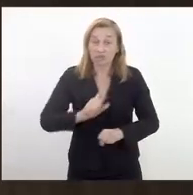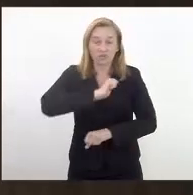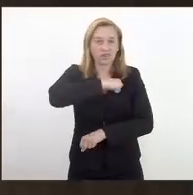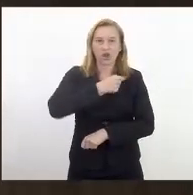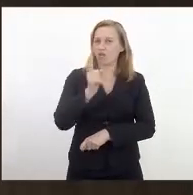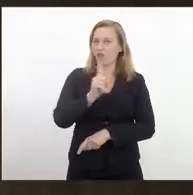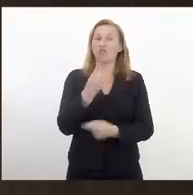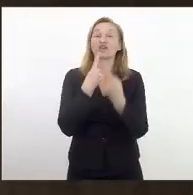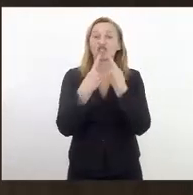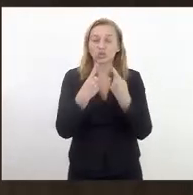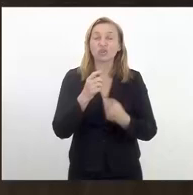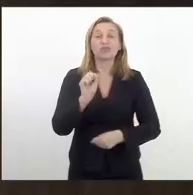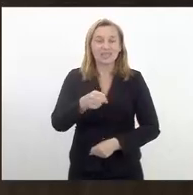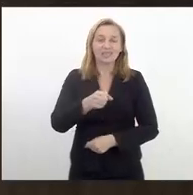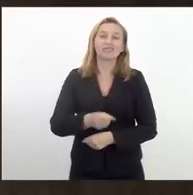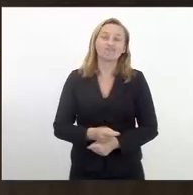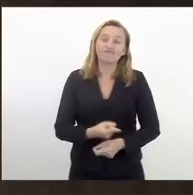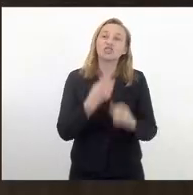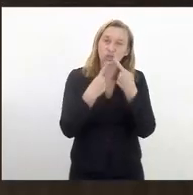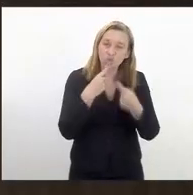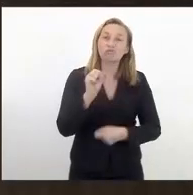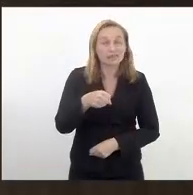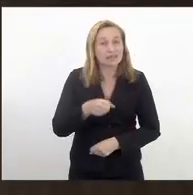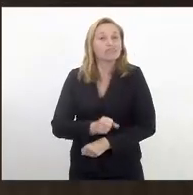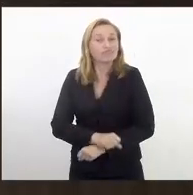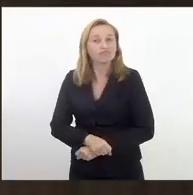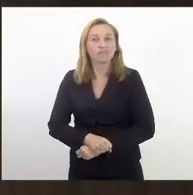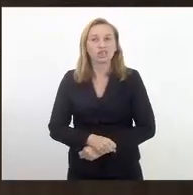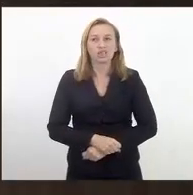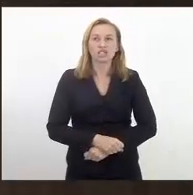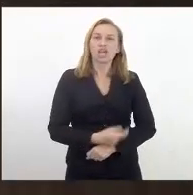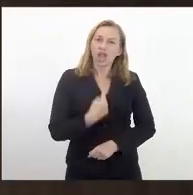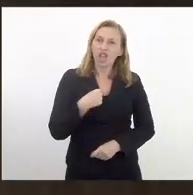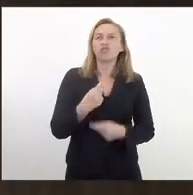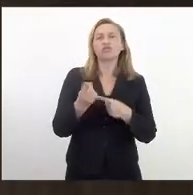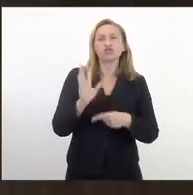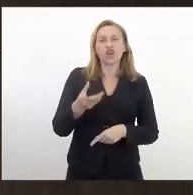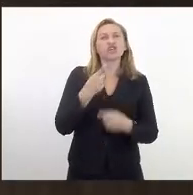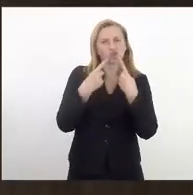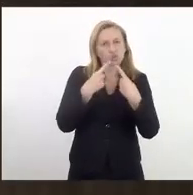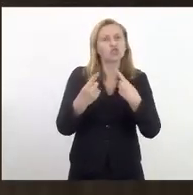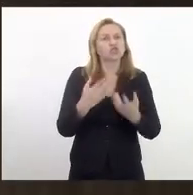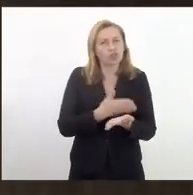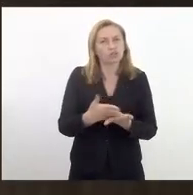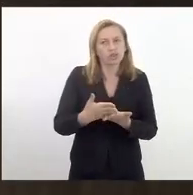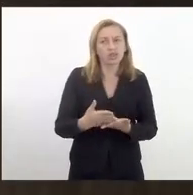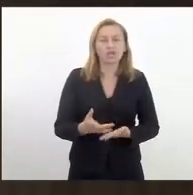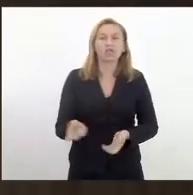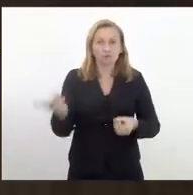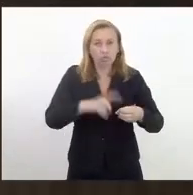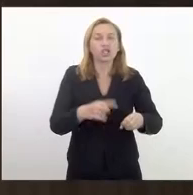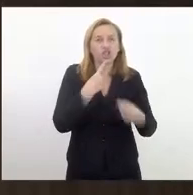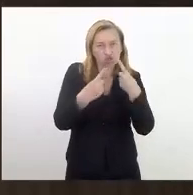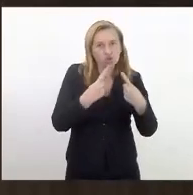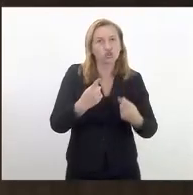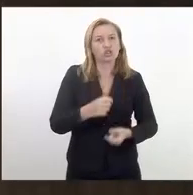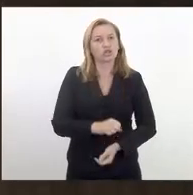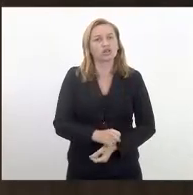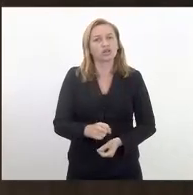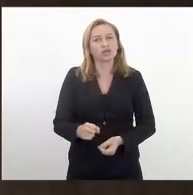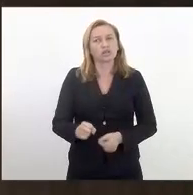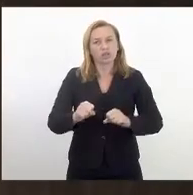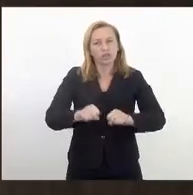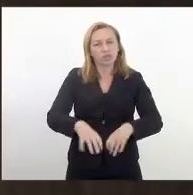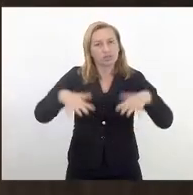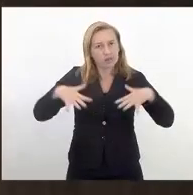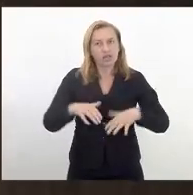vai ter discussão bater debate vai ter disfunção eu vou discutir isso aqui comecei a discutir olha geralmente custam comecei nesse